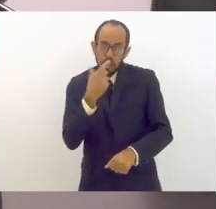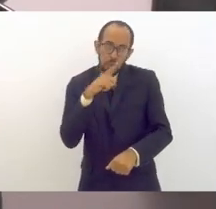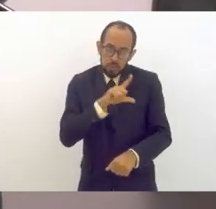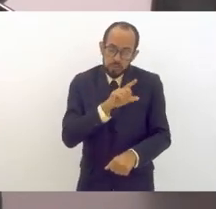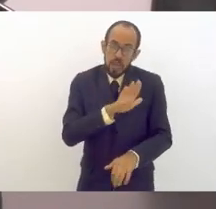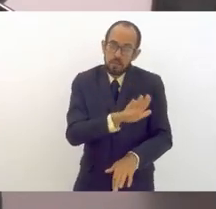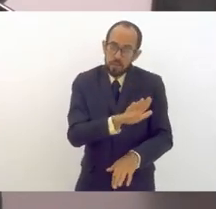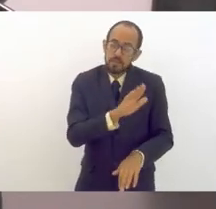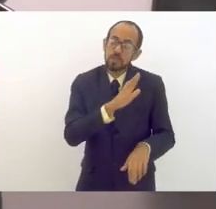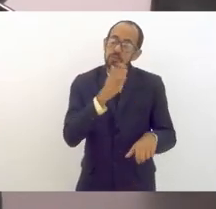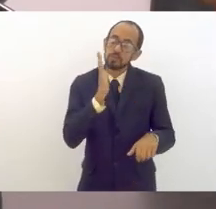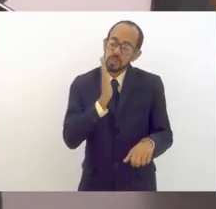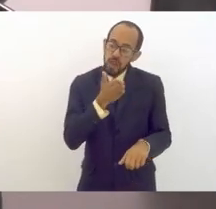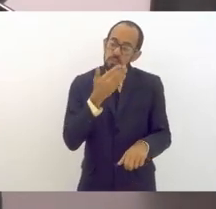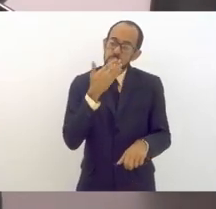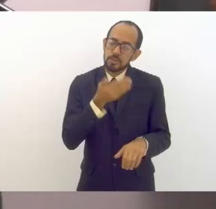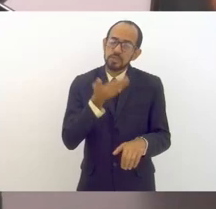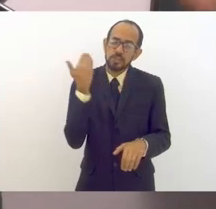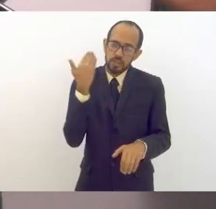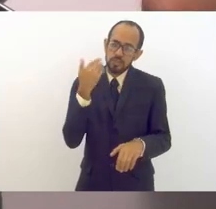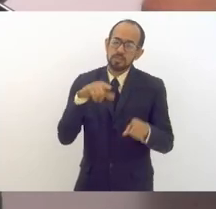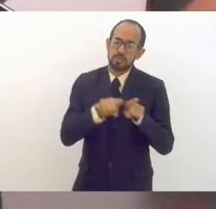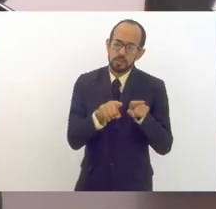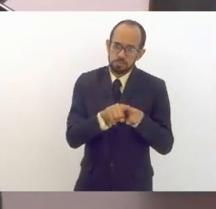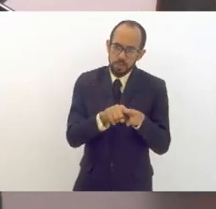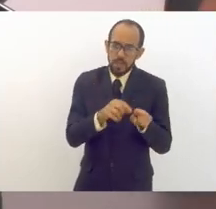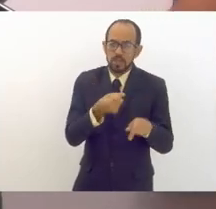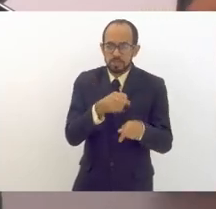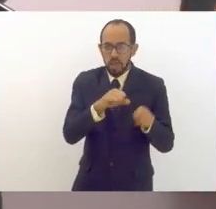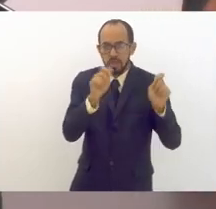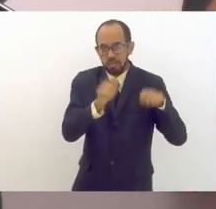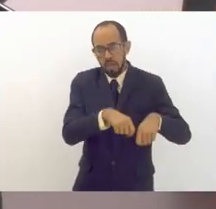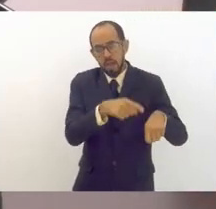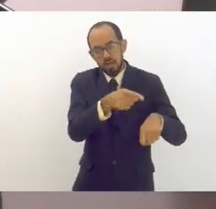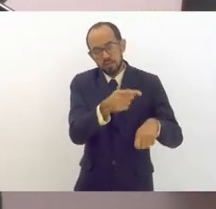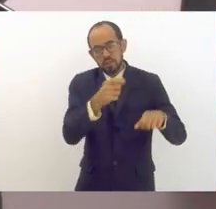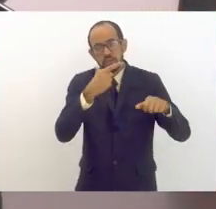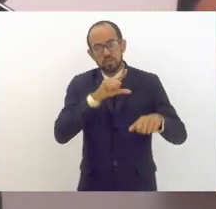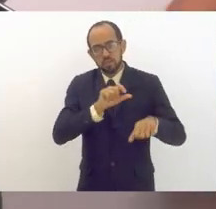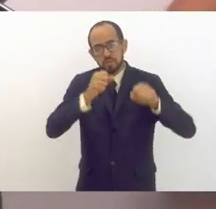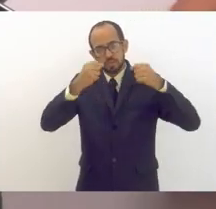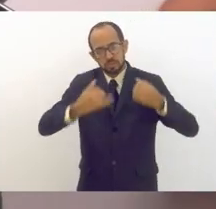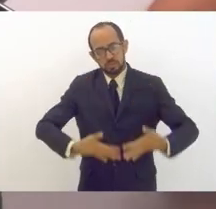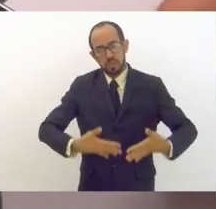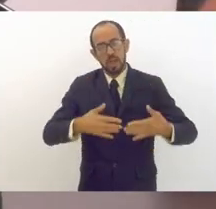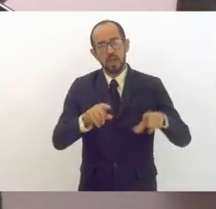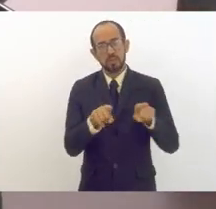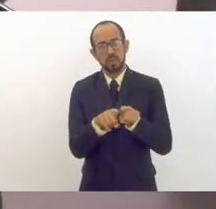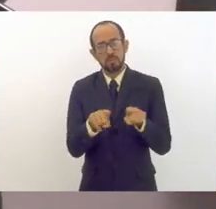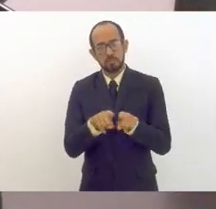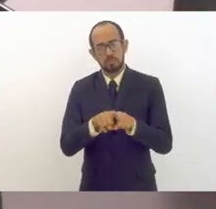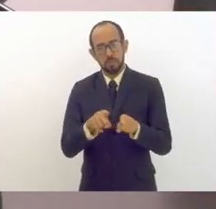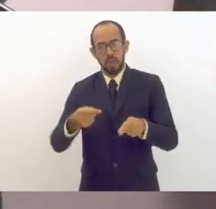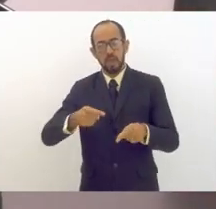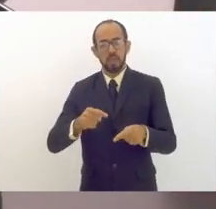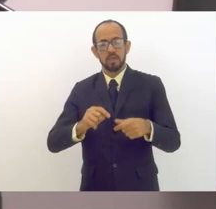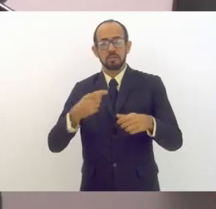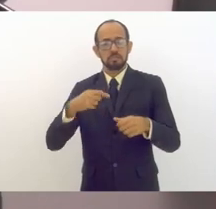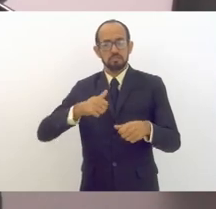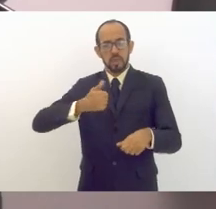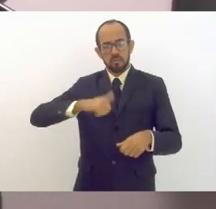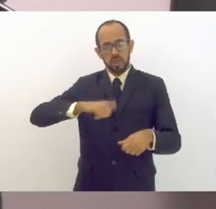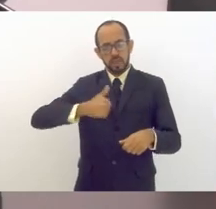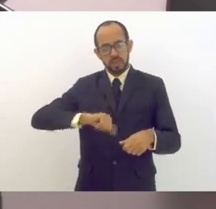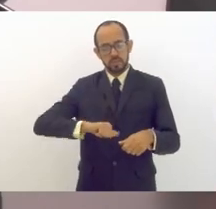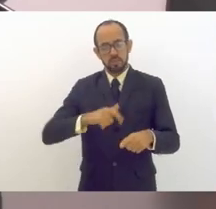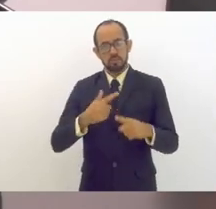sobre isso, pedido algumas informações, mas se vocês conseguissem esclarecer minimamente, né, os resultados aí dessa avaliação, porque dizer